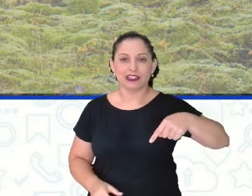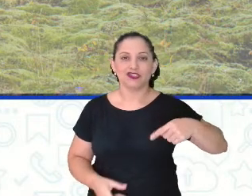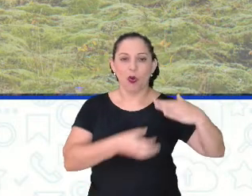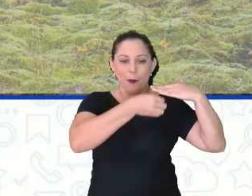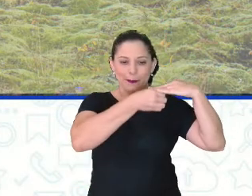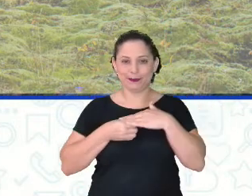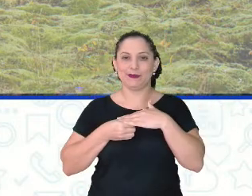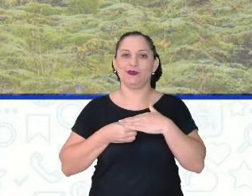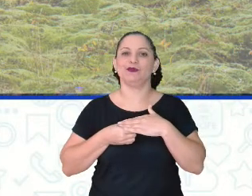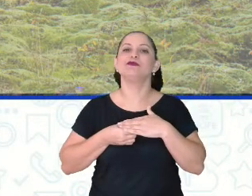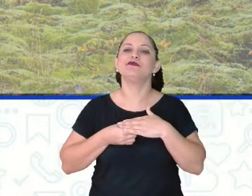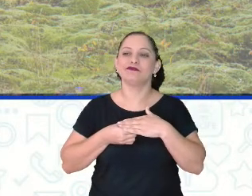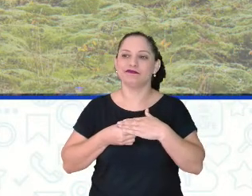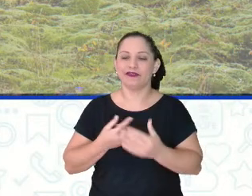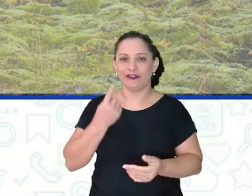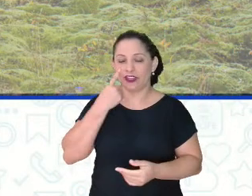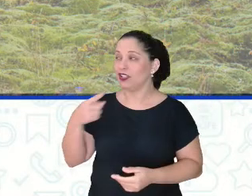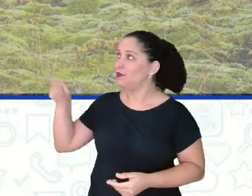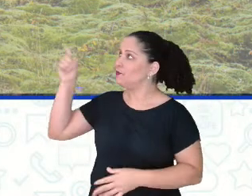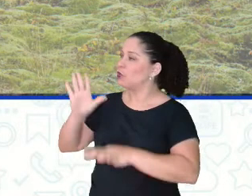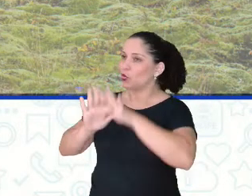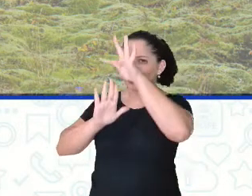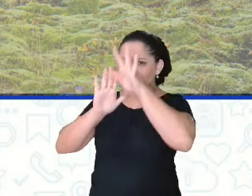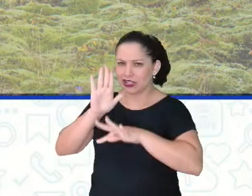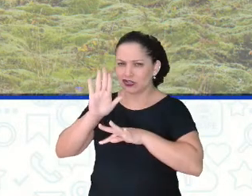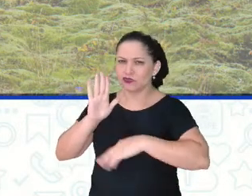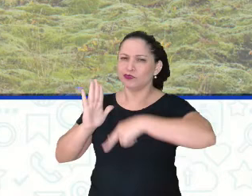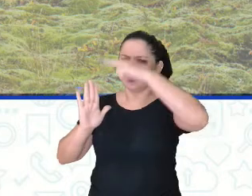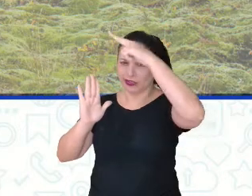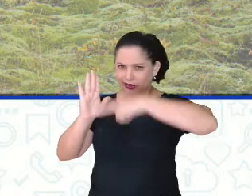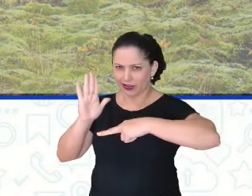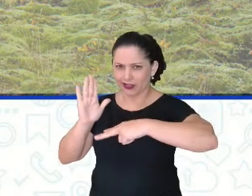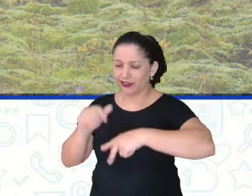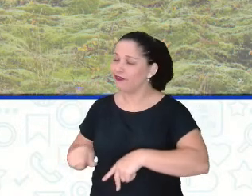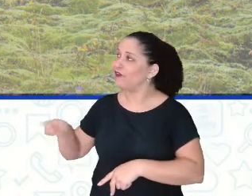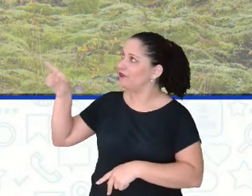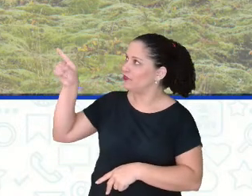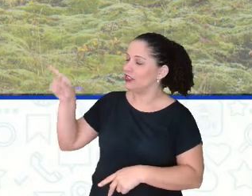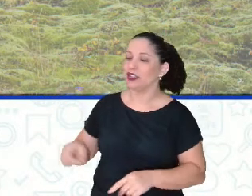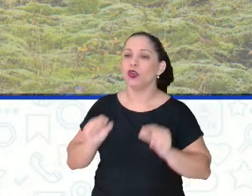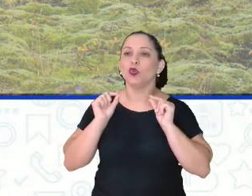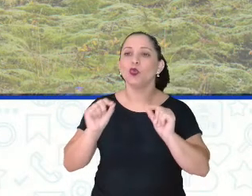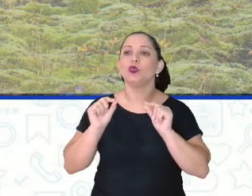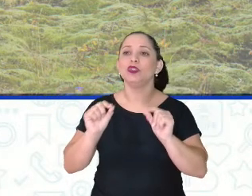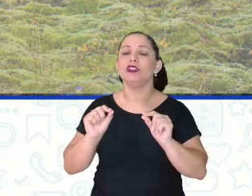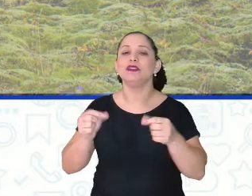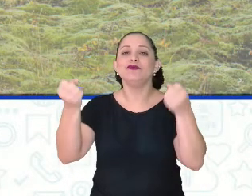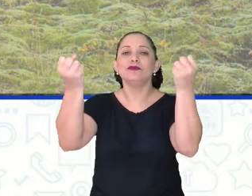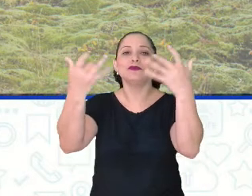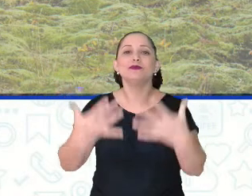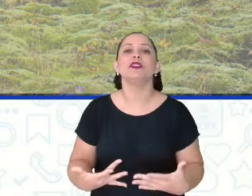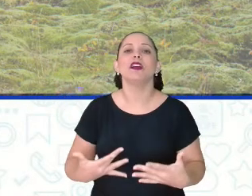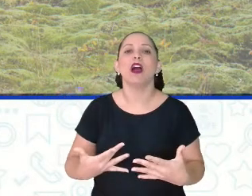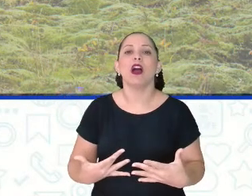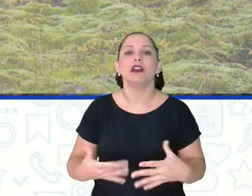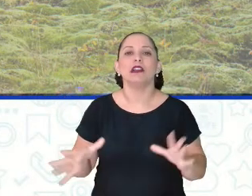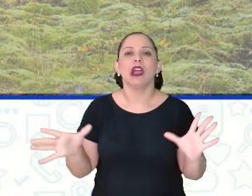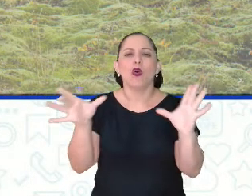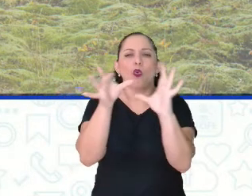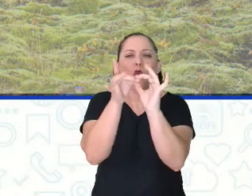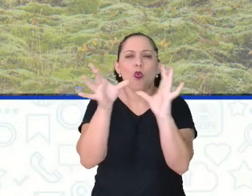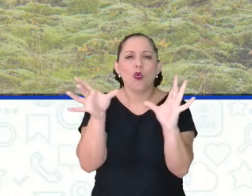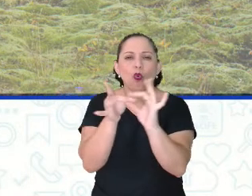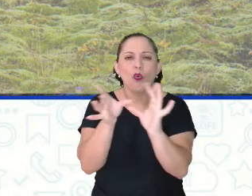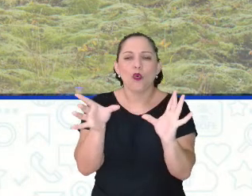que está escrito nesse texto. Preste atenção, leia comigo, né? Veja a questão da coerência que a professora Carla falou na aula anterior.